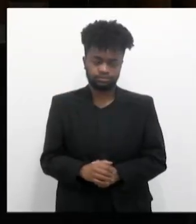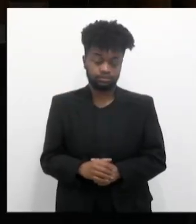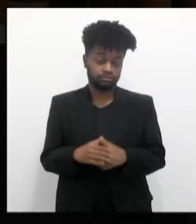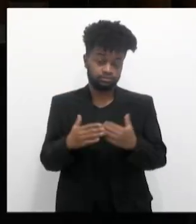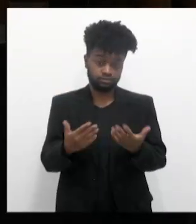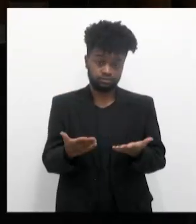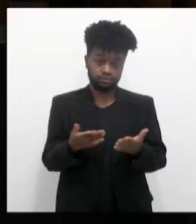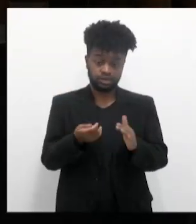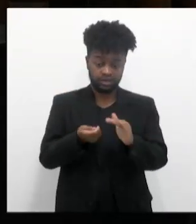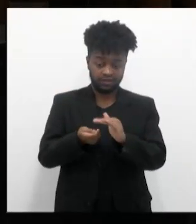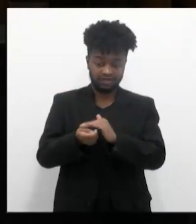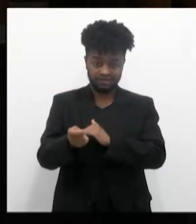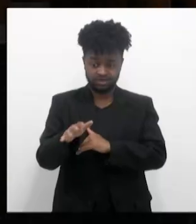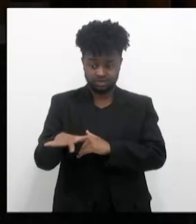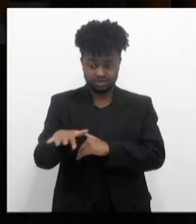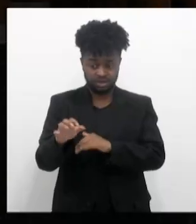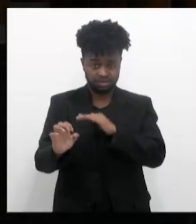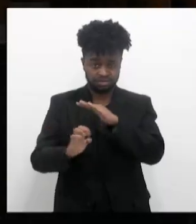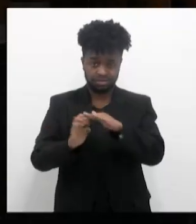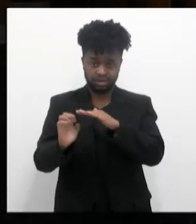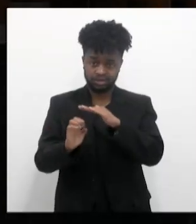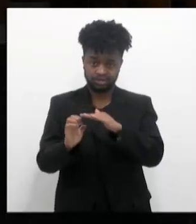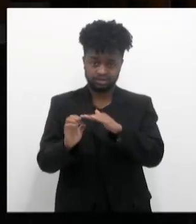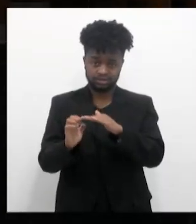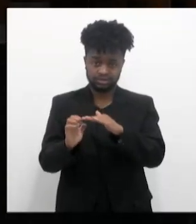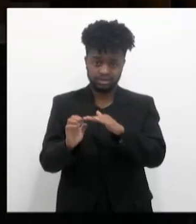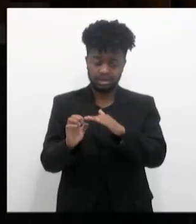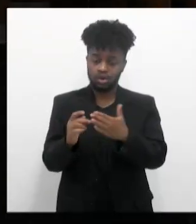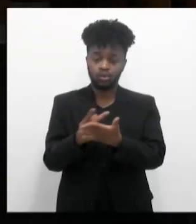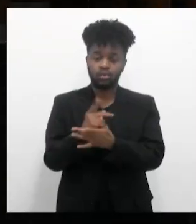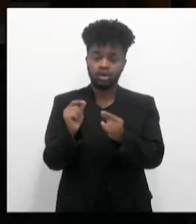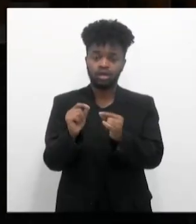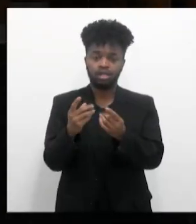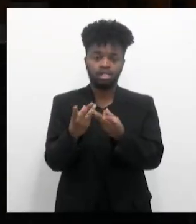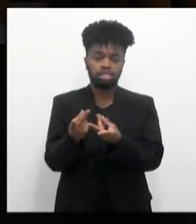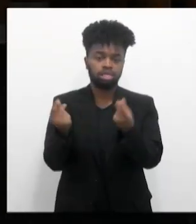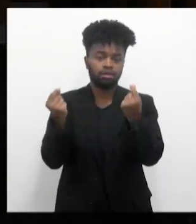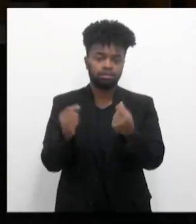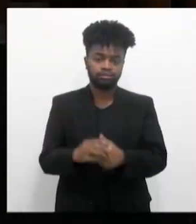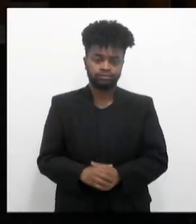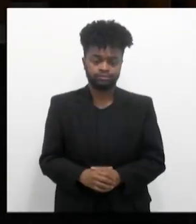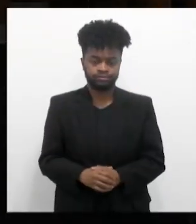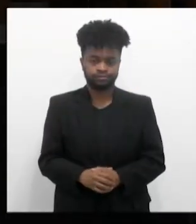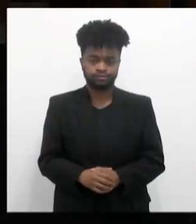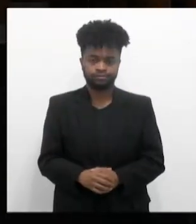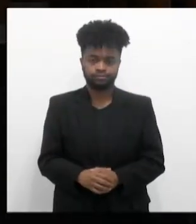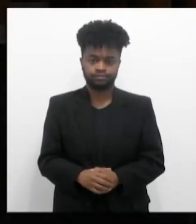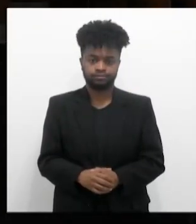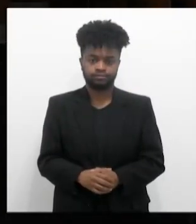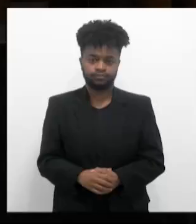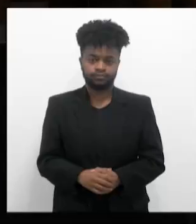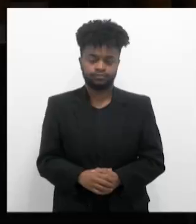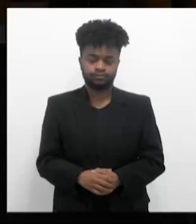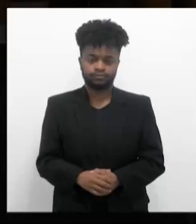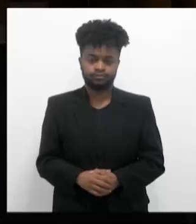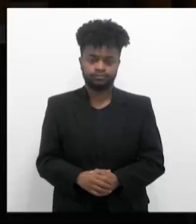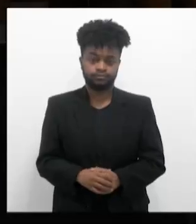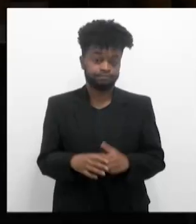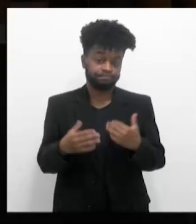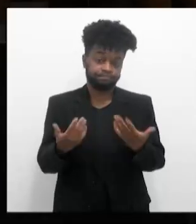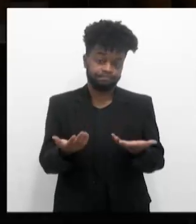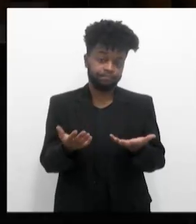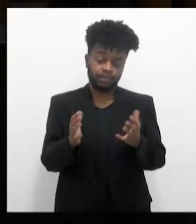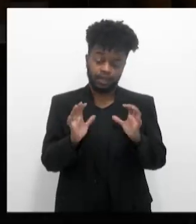o investimento nessa empresa vira pó, vai para o ralo. E é